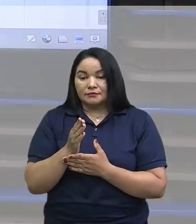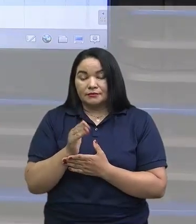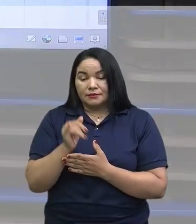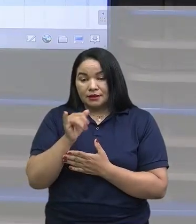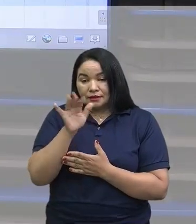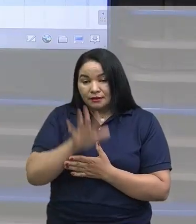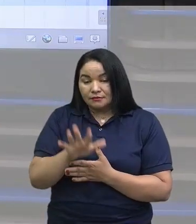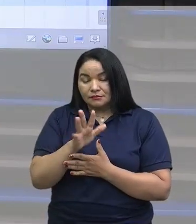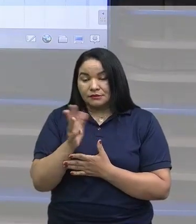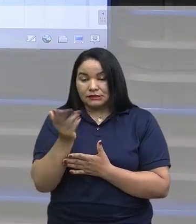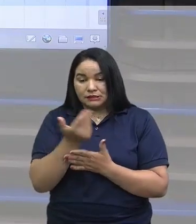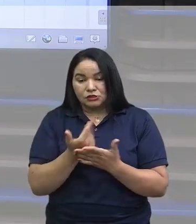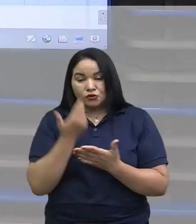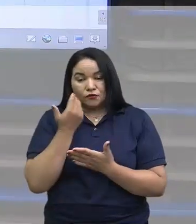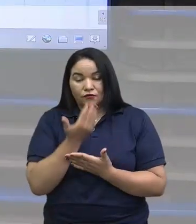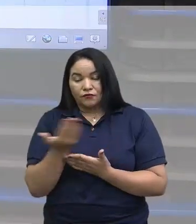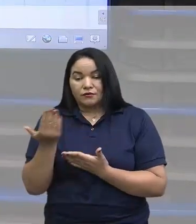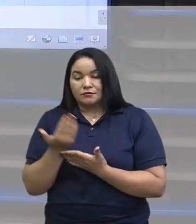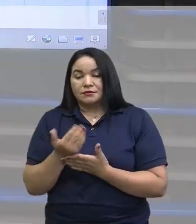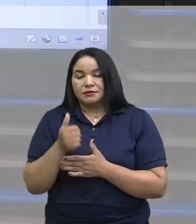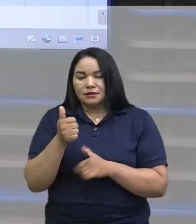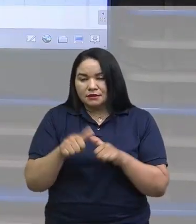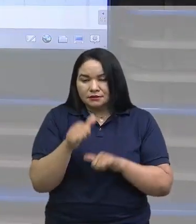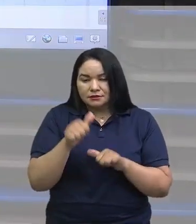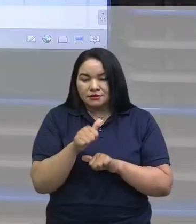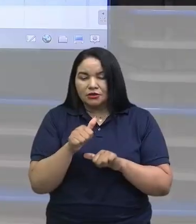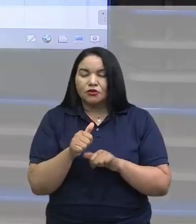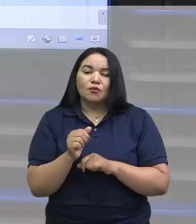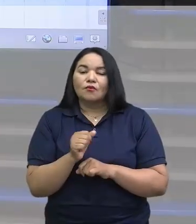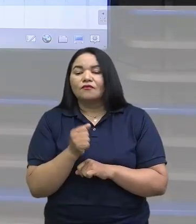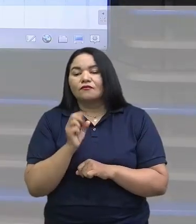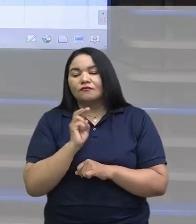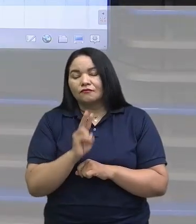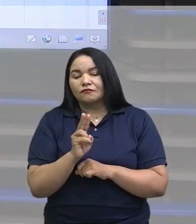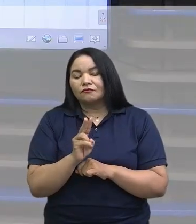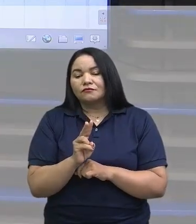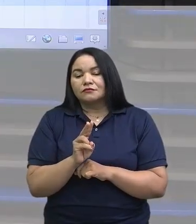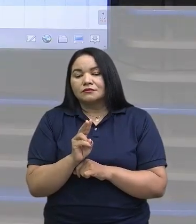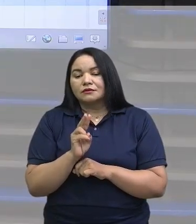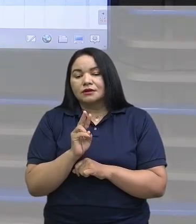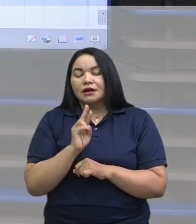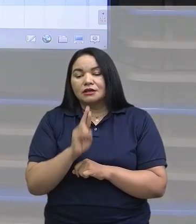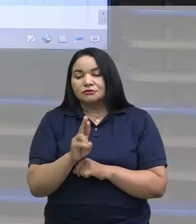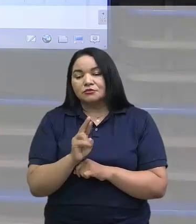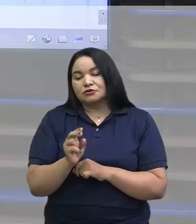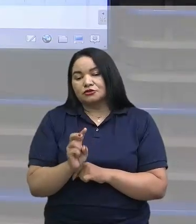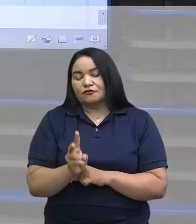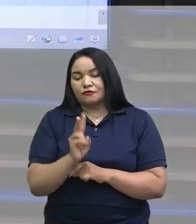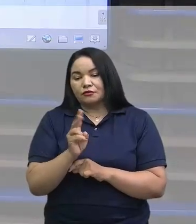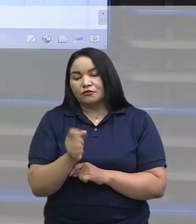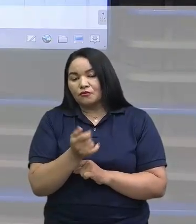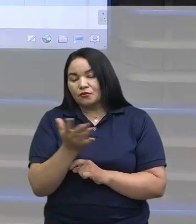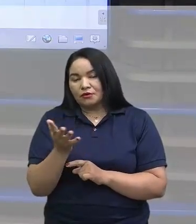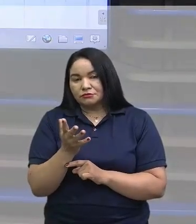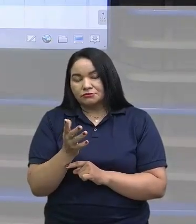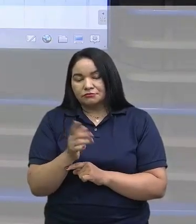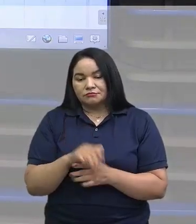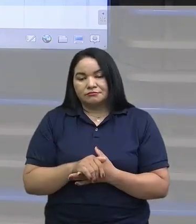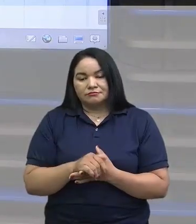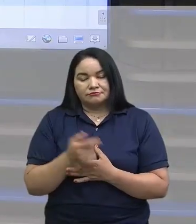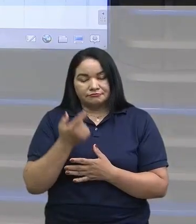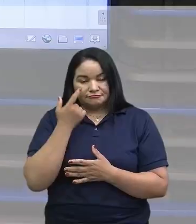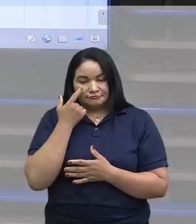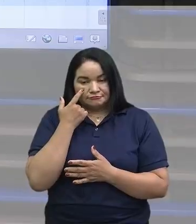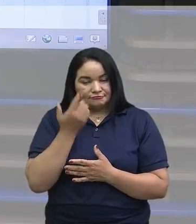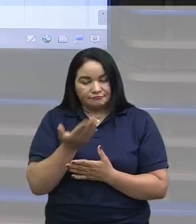de x é igual a... Bom, novamente, meus queridos alunos, nós vamos ter que encontrar o valor do x. Vamos resolver vamos